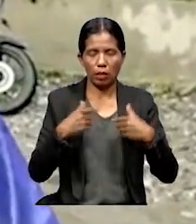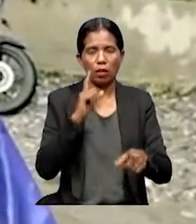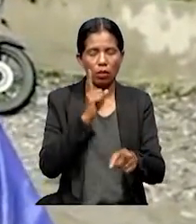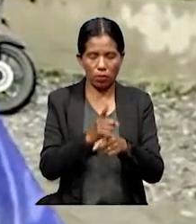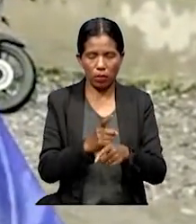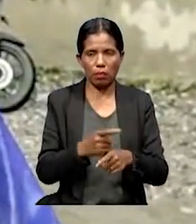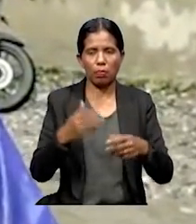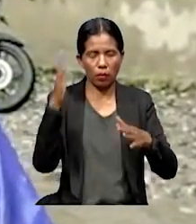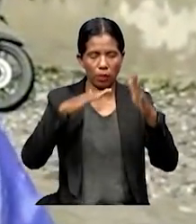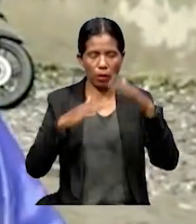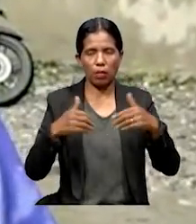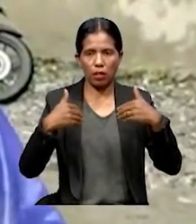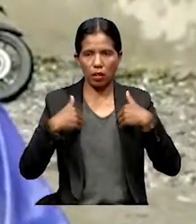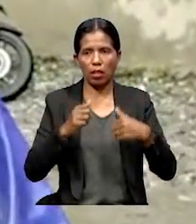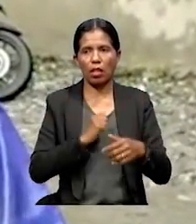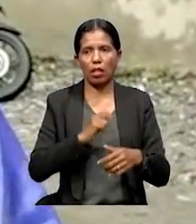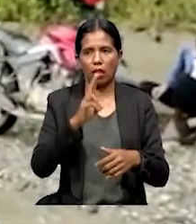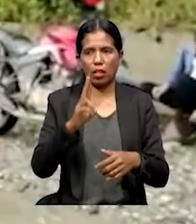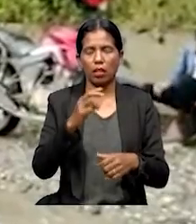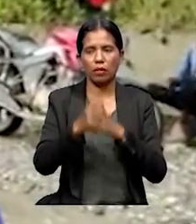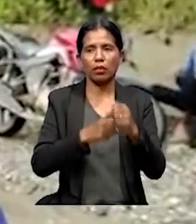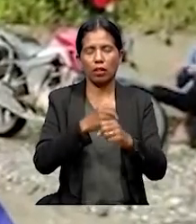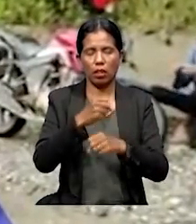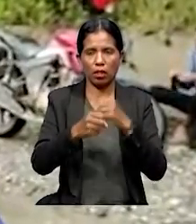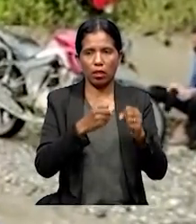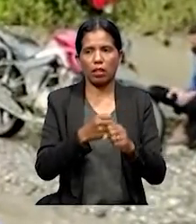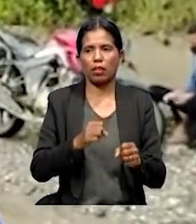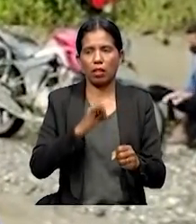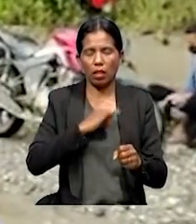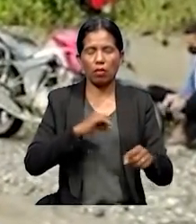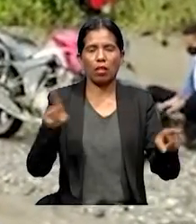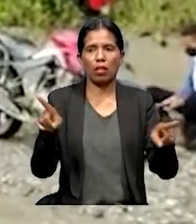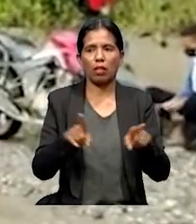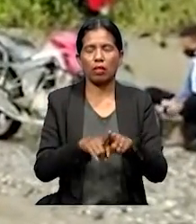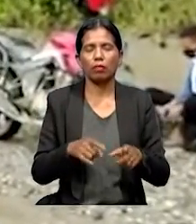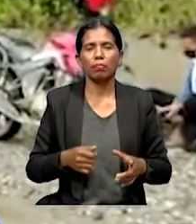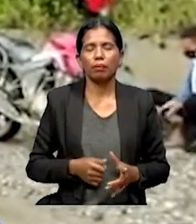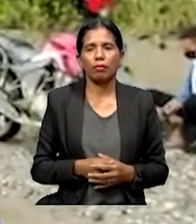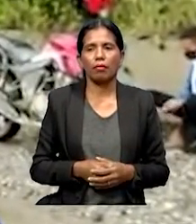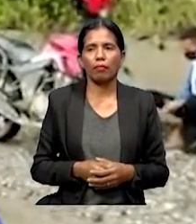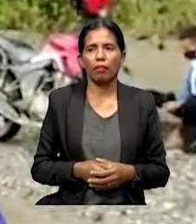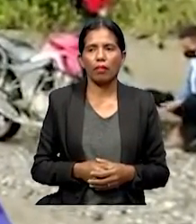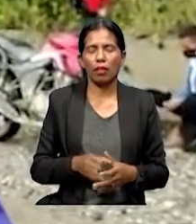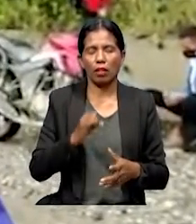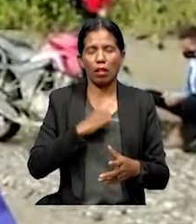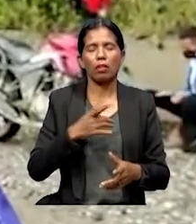rai dane. Rai ai leo, tinan-tinan sempre heta. Hau hanesa gestor, au